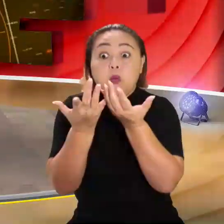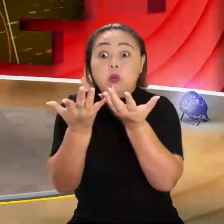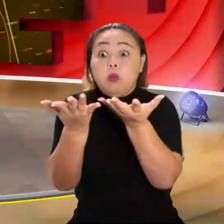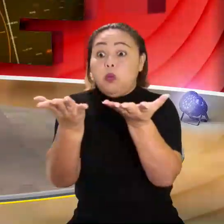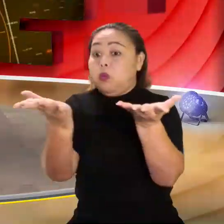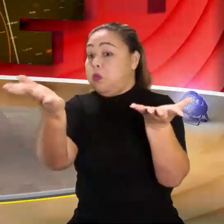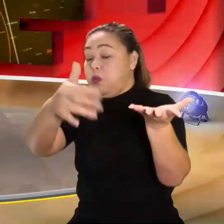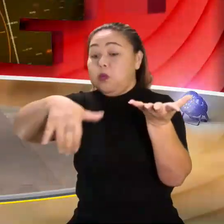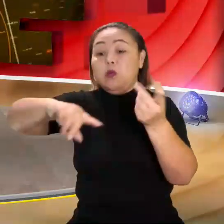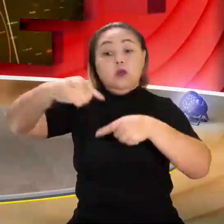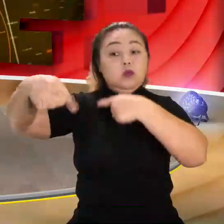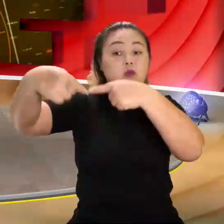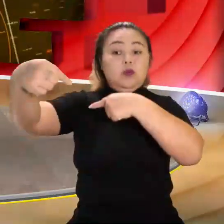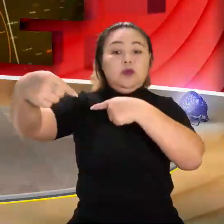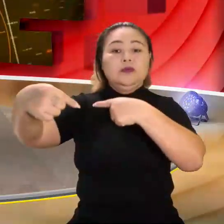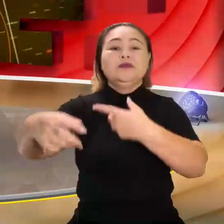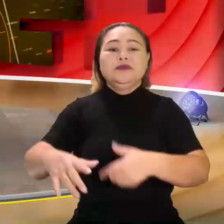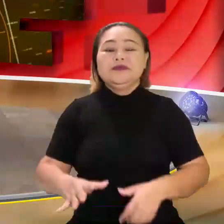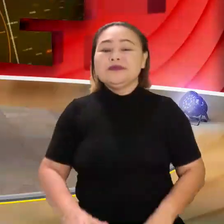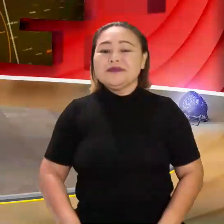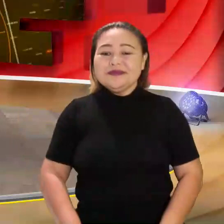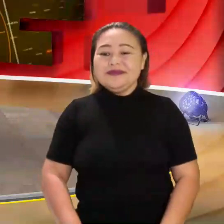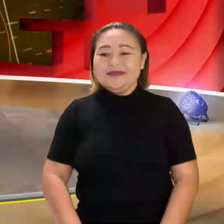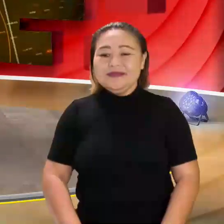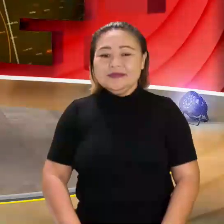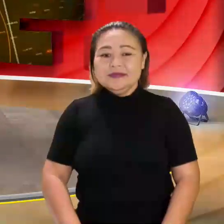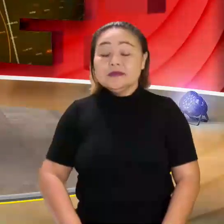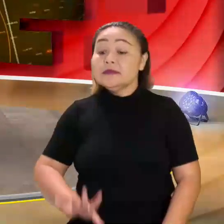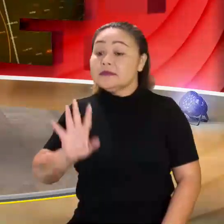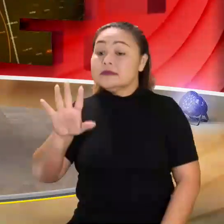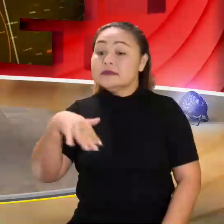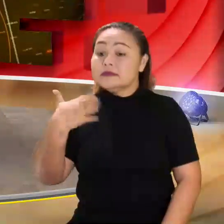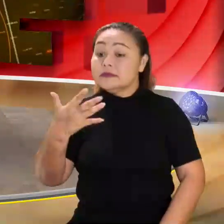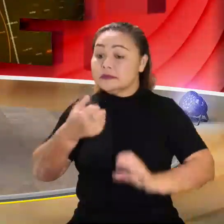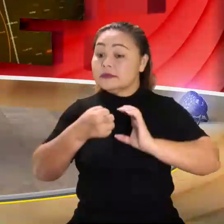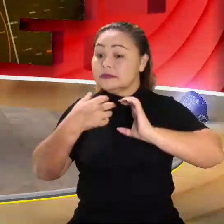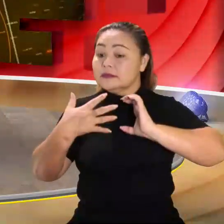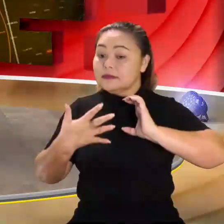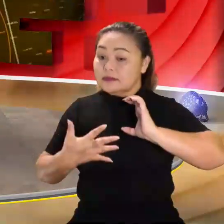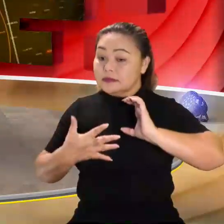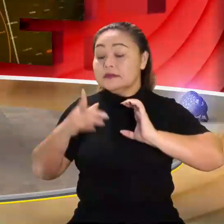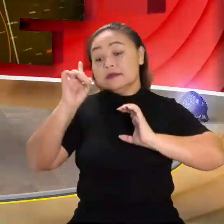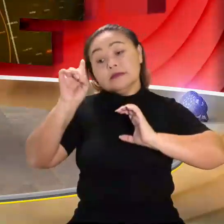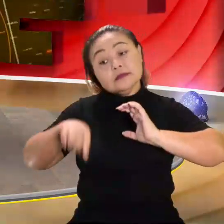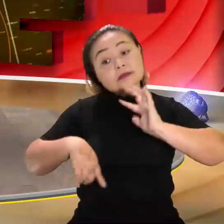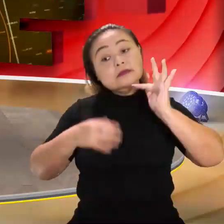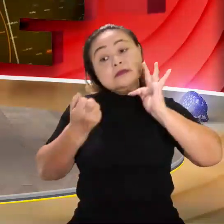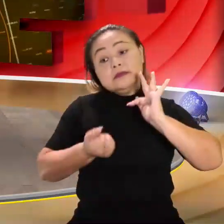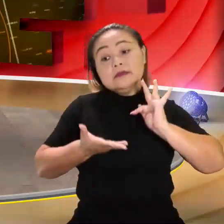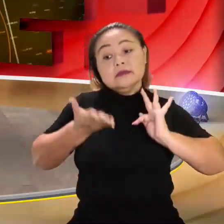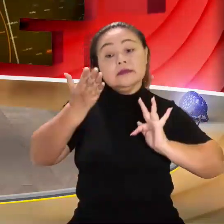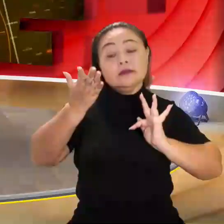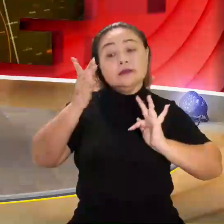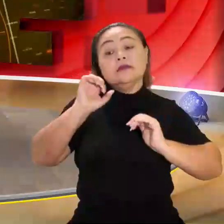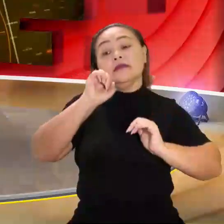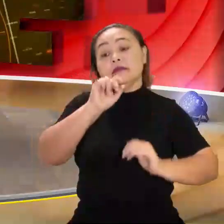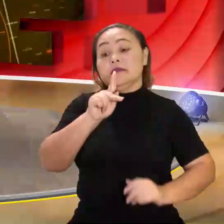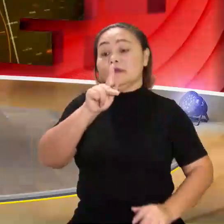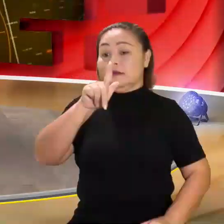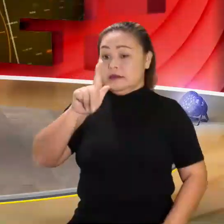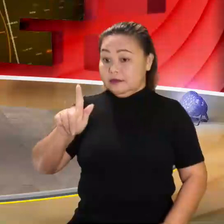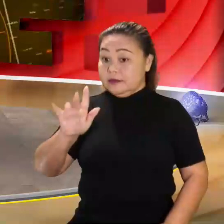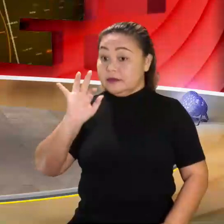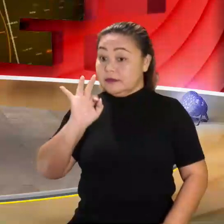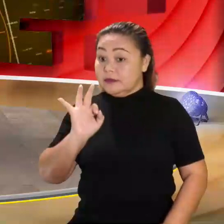bem, vamos dizer, num crescimento bem acentuado, né? Isso. E é característico de uma função exponencial ou até mesmo de uma progressão